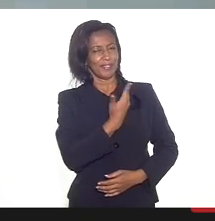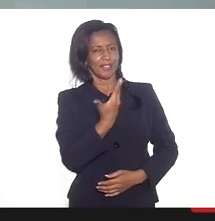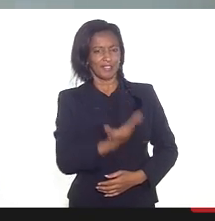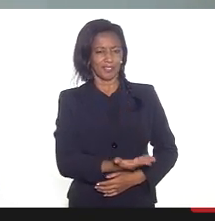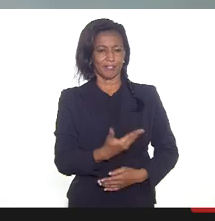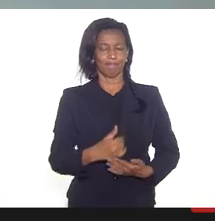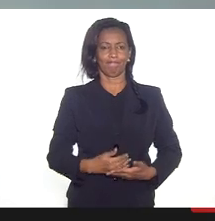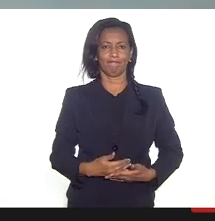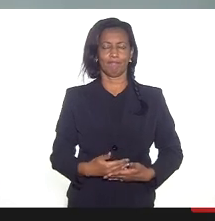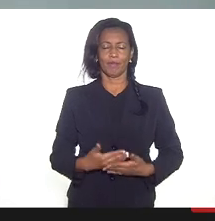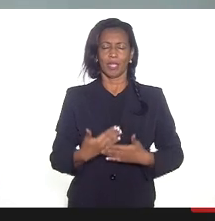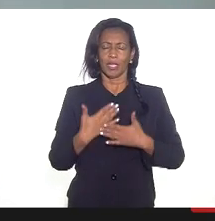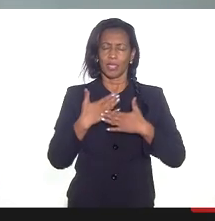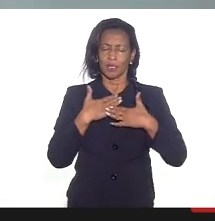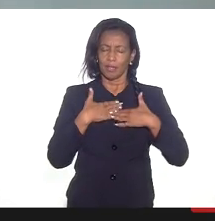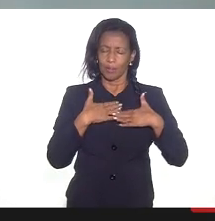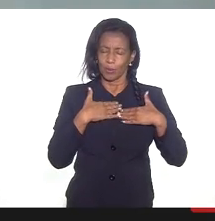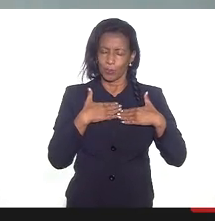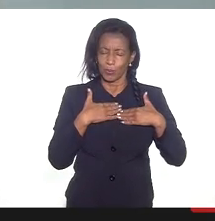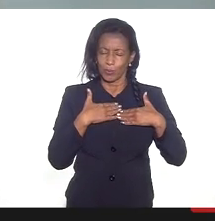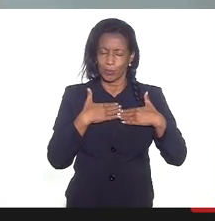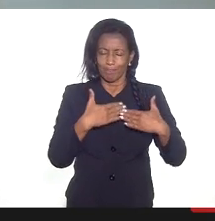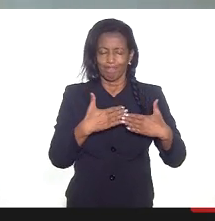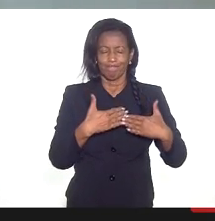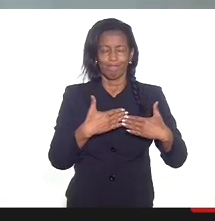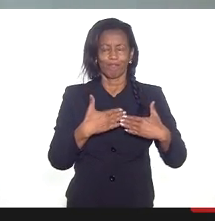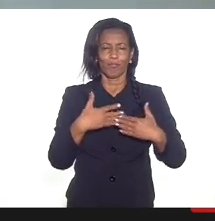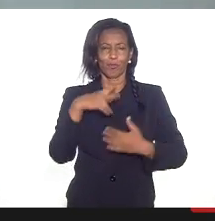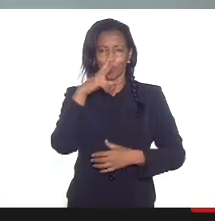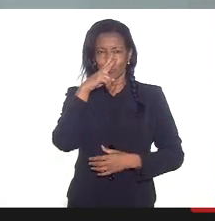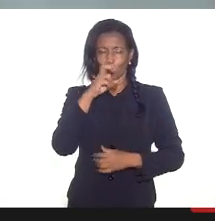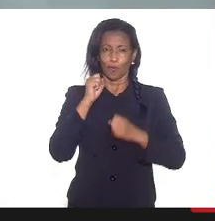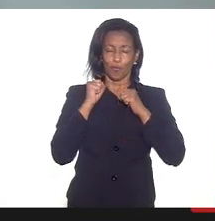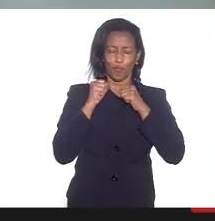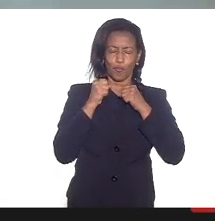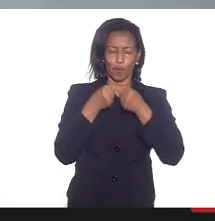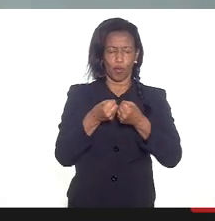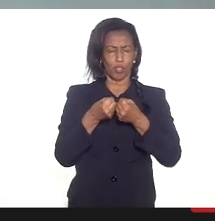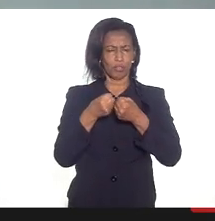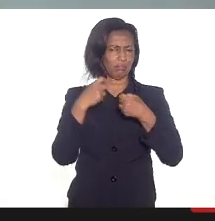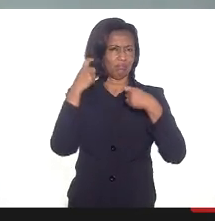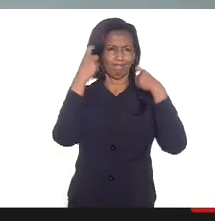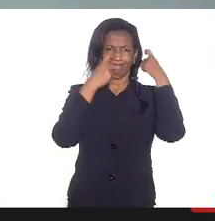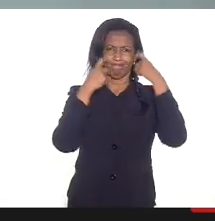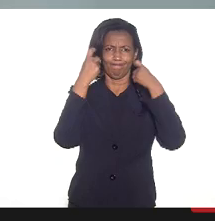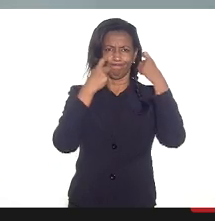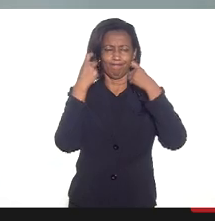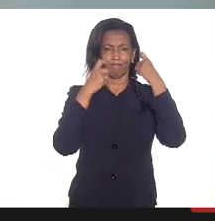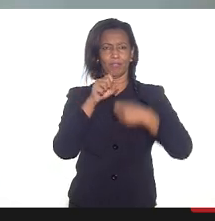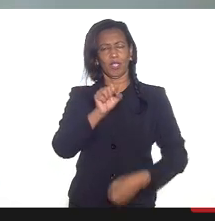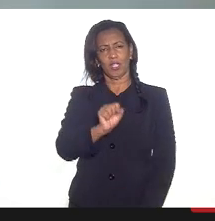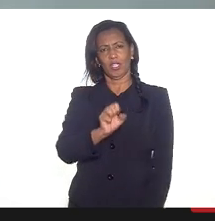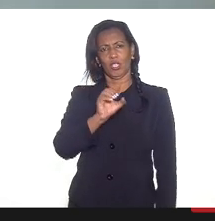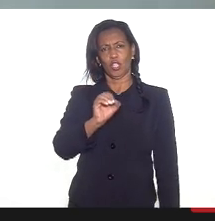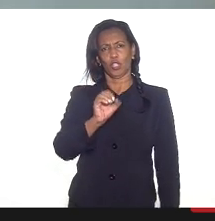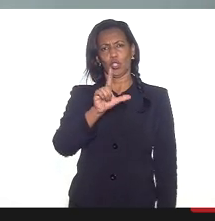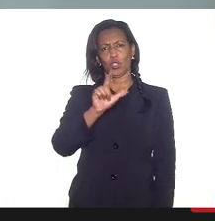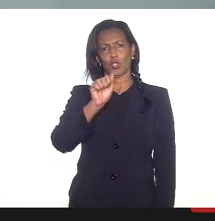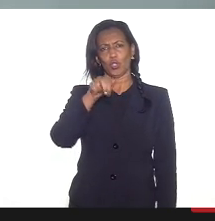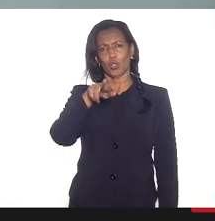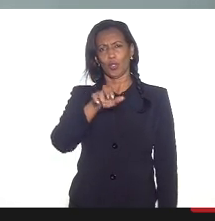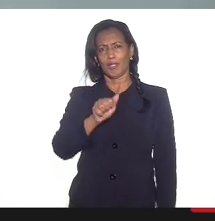Deixo minha solidariedade muito forte e muito preocupante à companheira Solange, que acabou